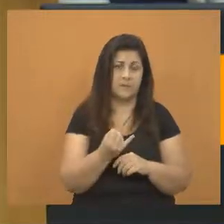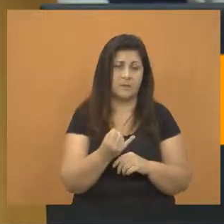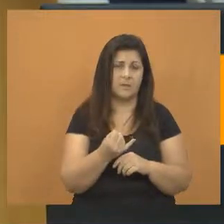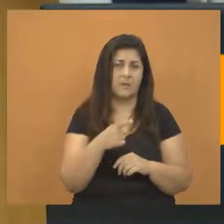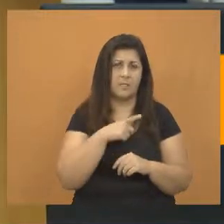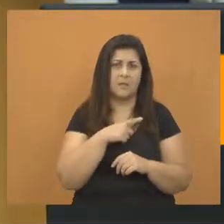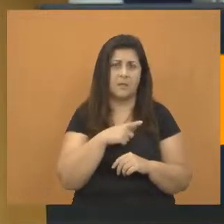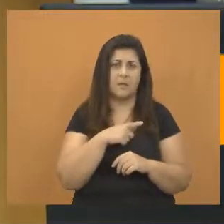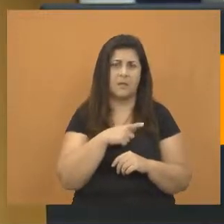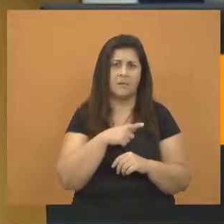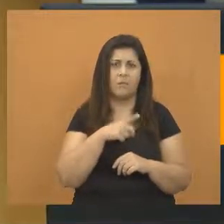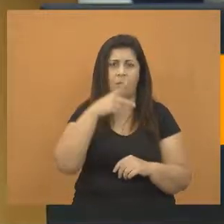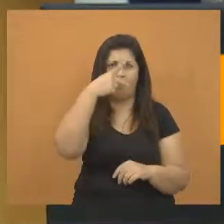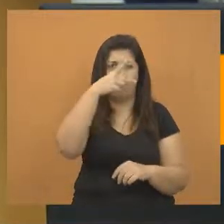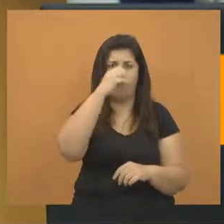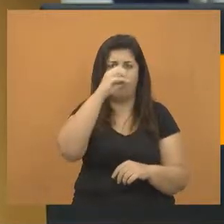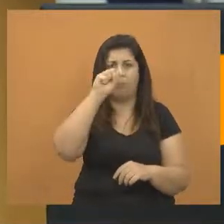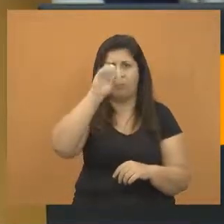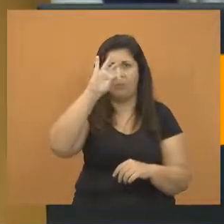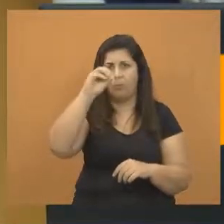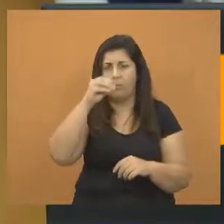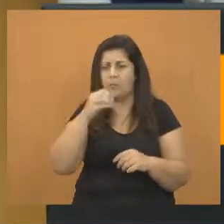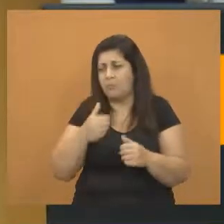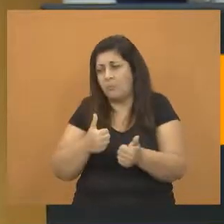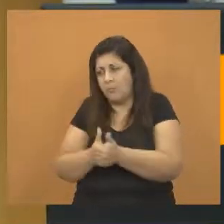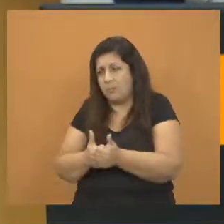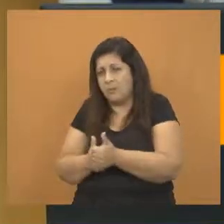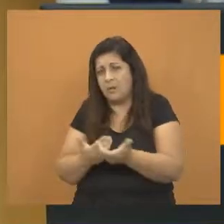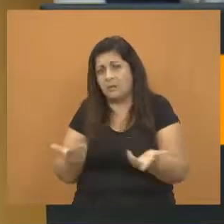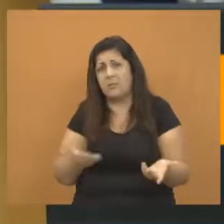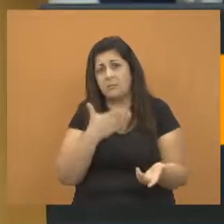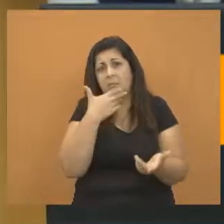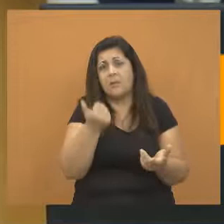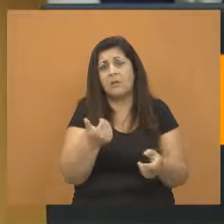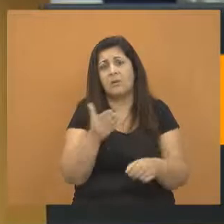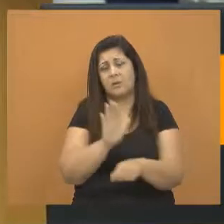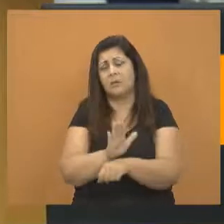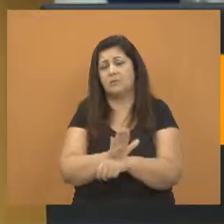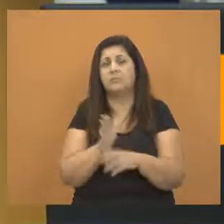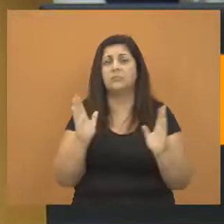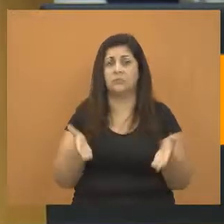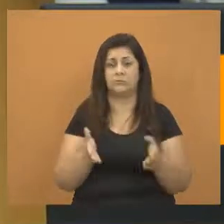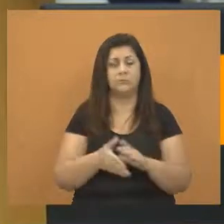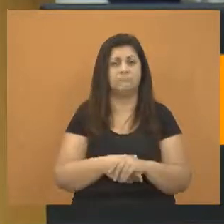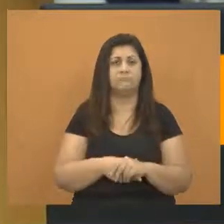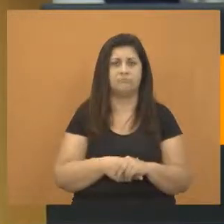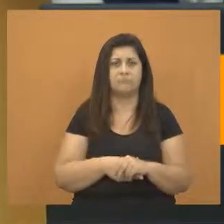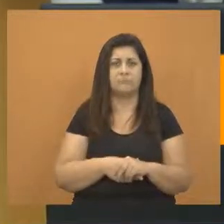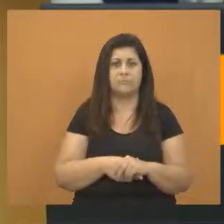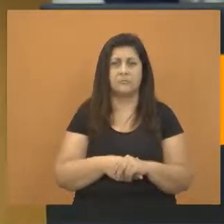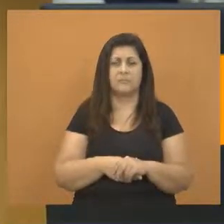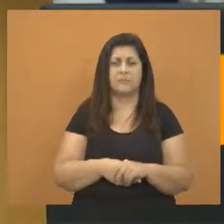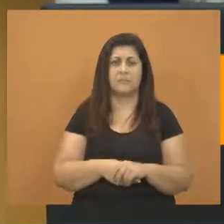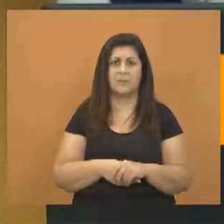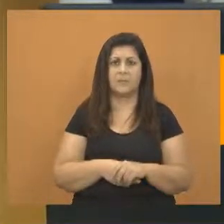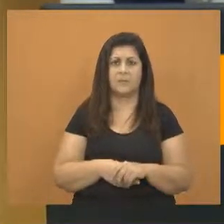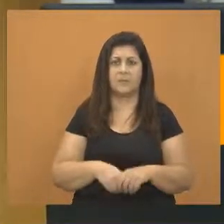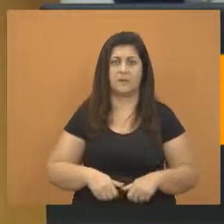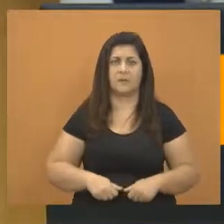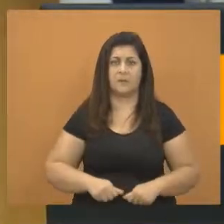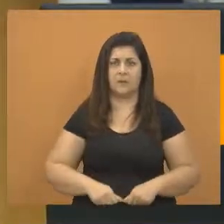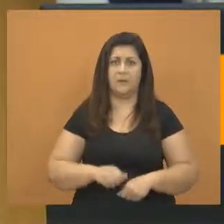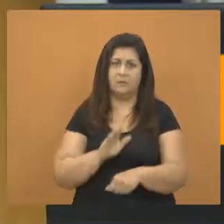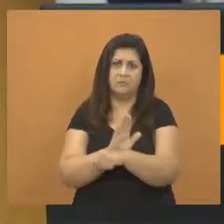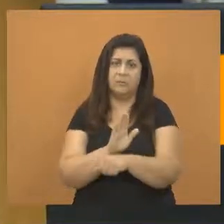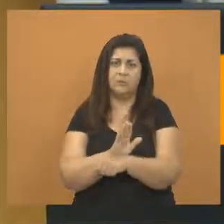um postinho mais ou menos nessas mediações, ele poderia agregar e também ajudar o